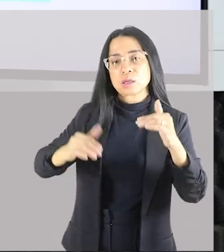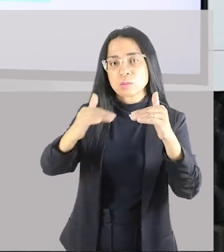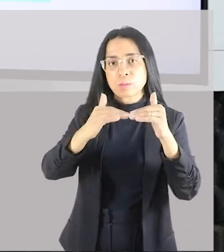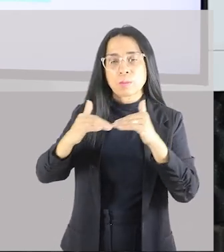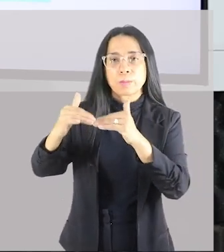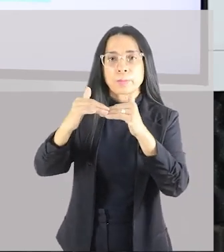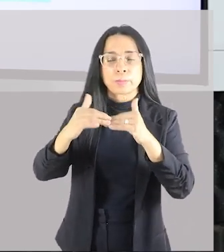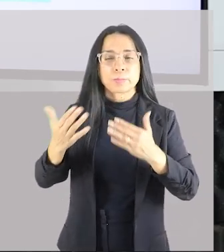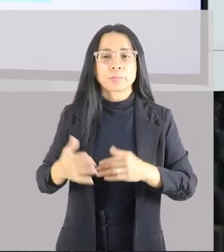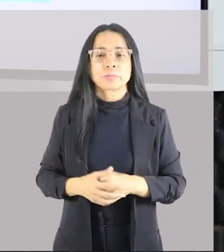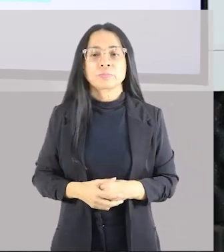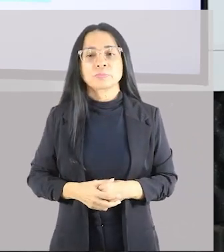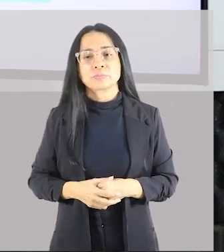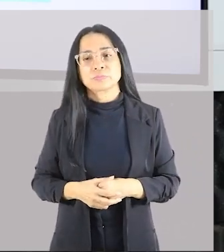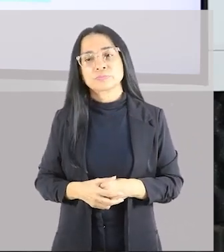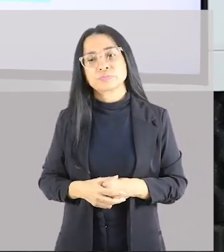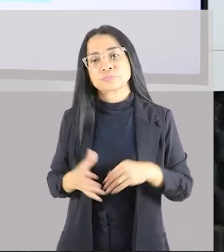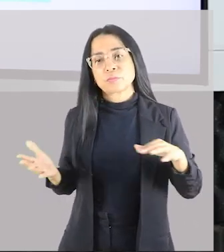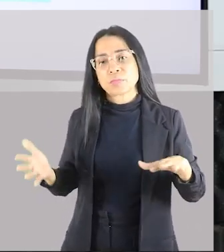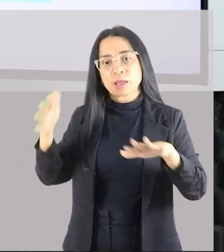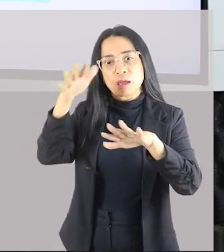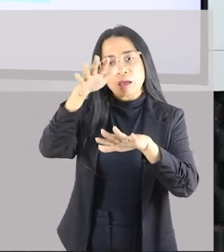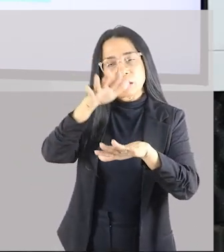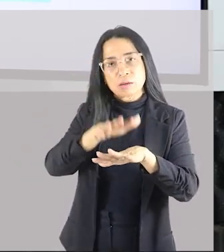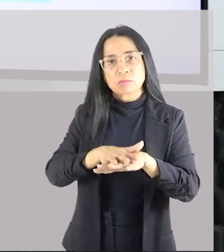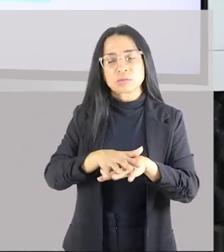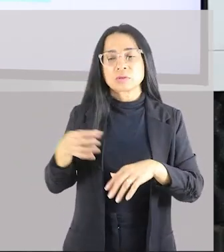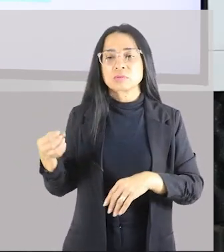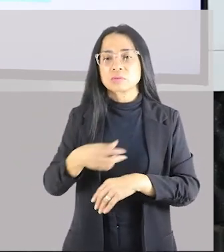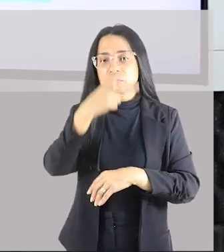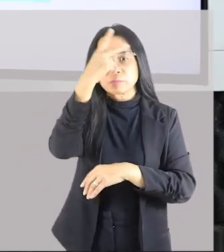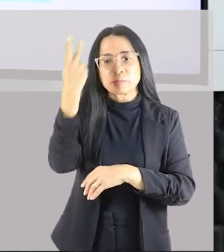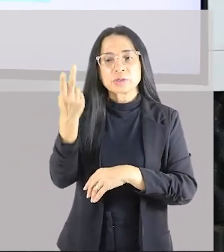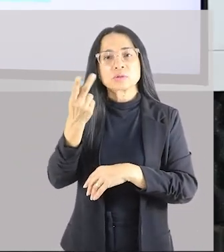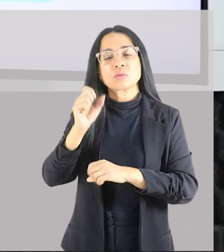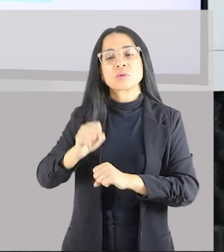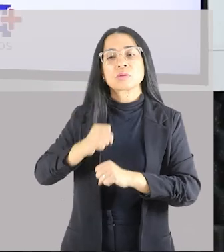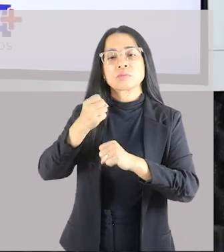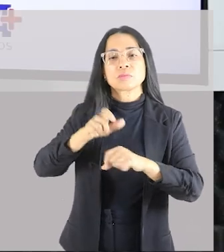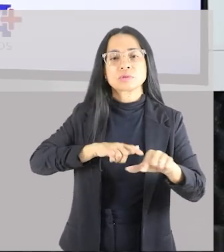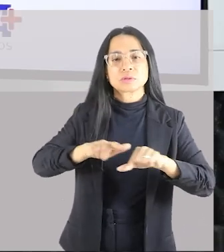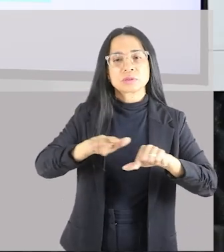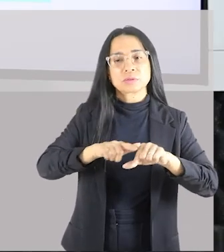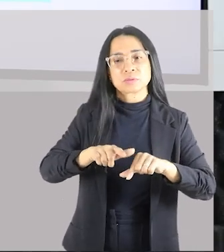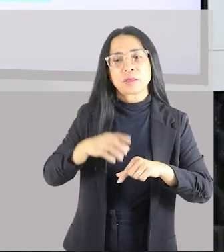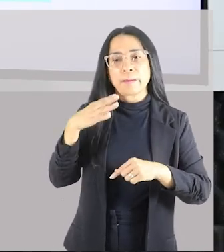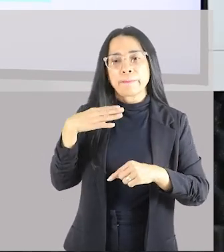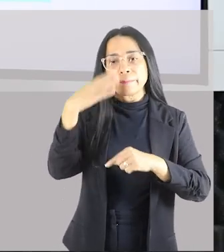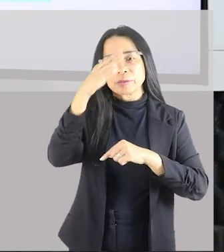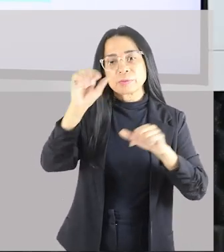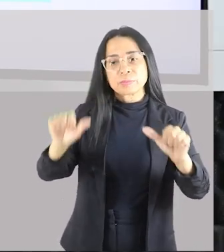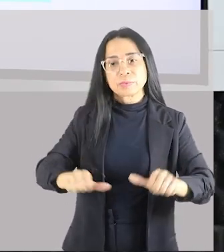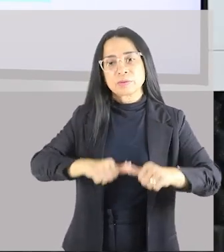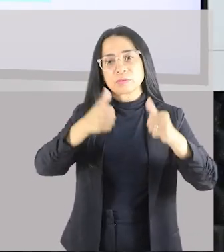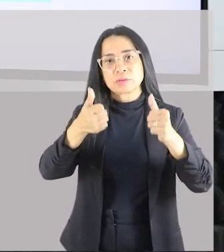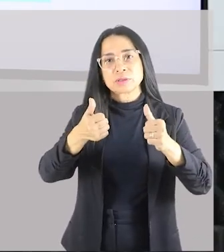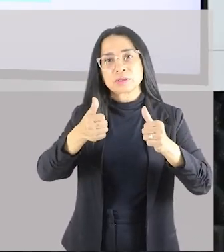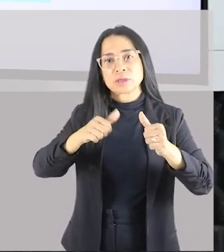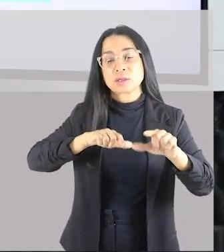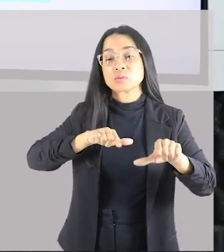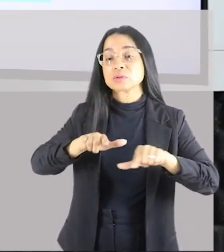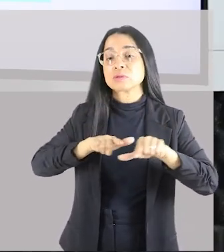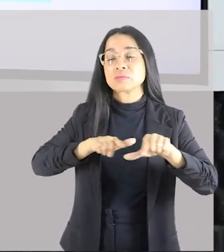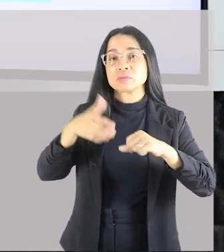equitativo. Inclusão de novas pessoas na força de trabalho e, principalmente, melhorias nos serviços básicos. Nós conseguimos